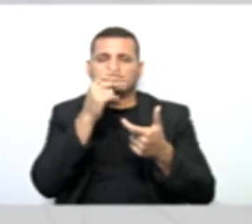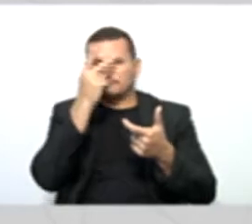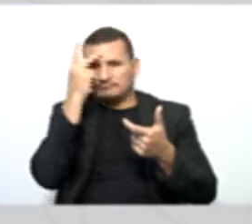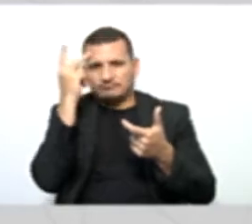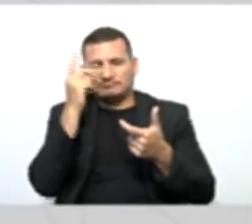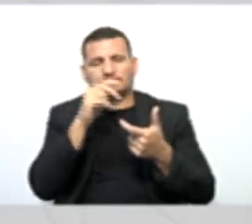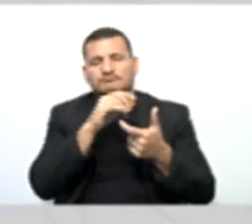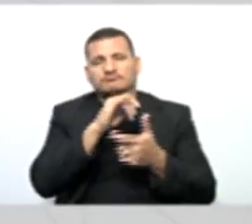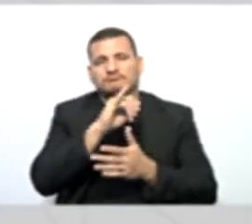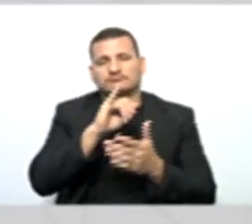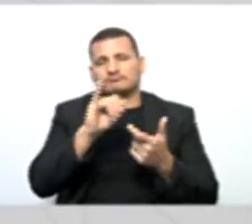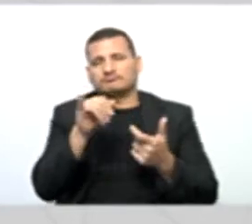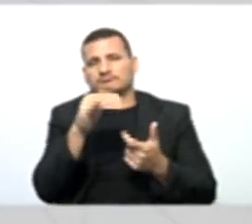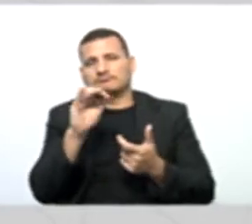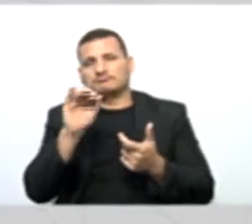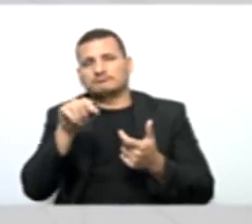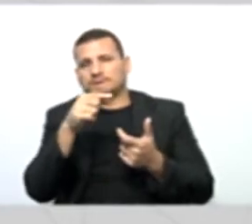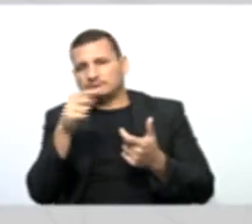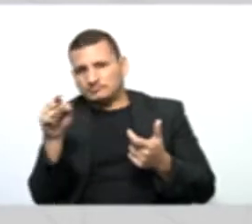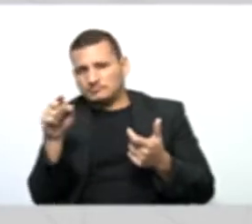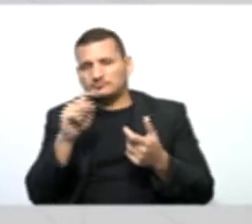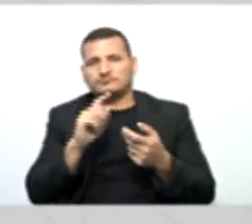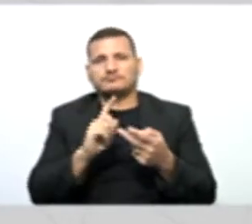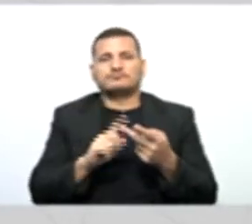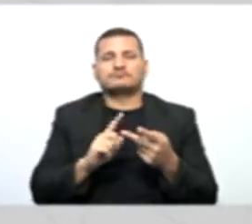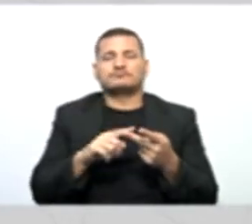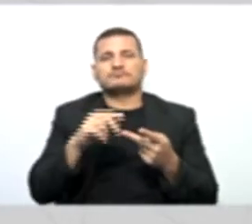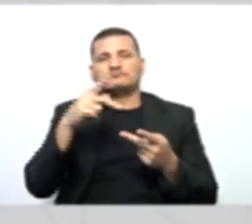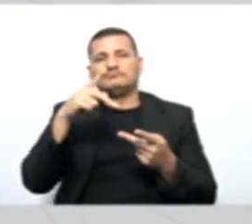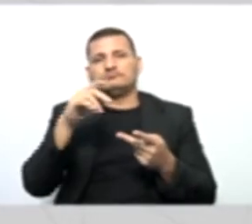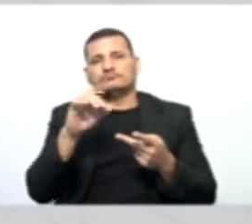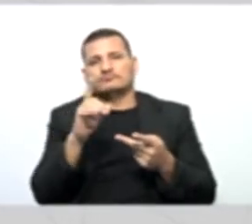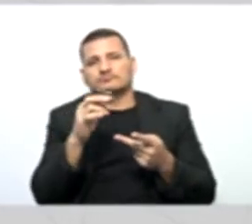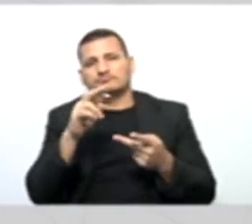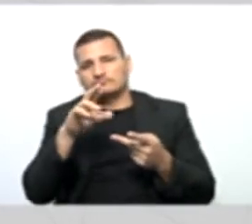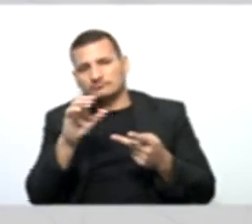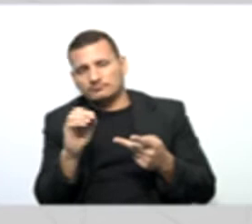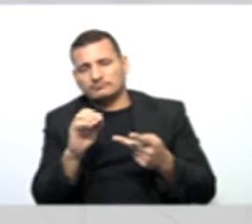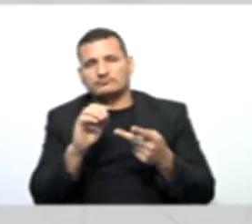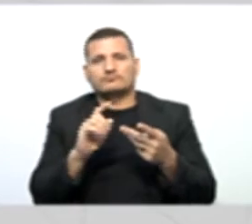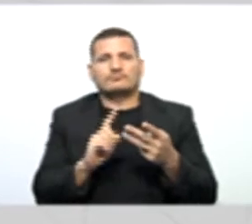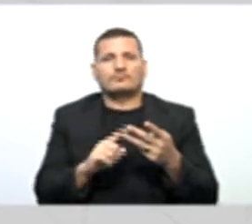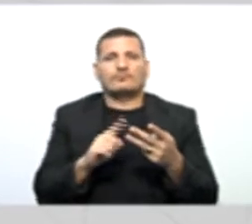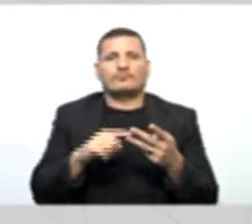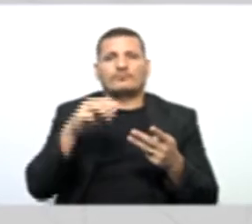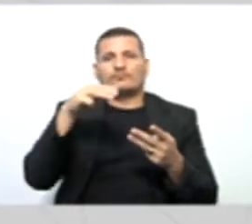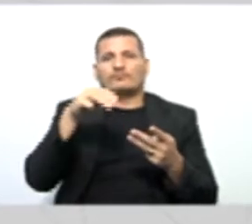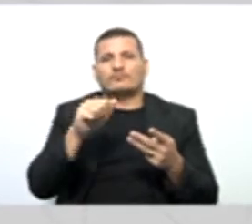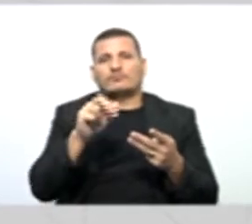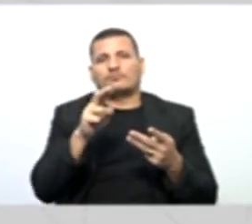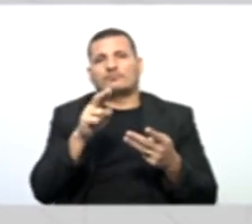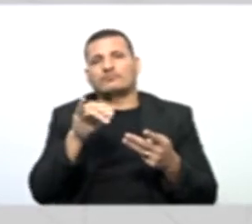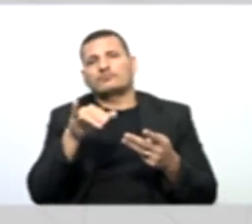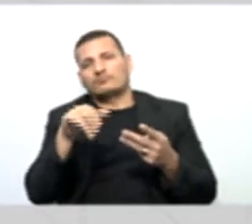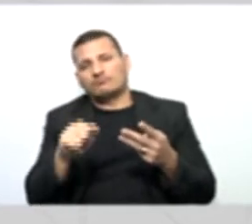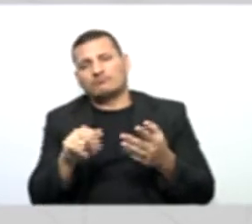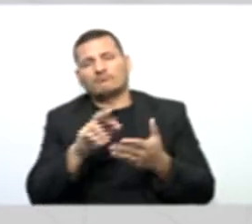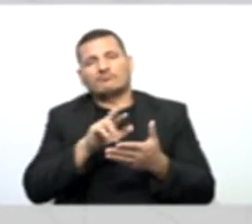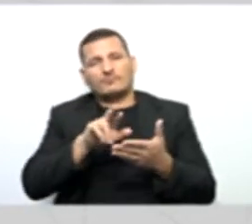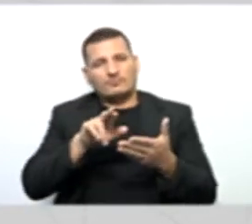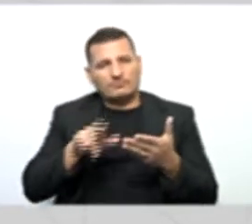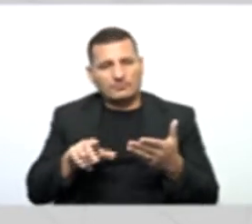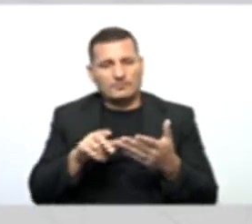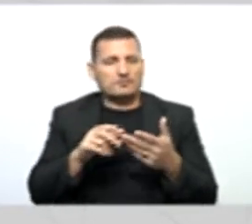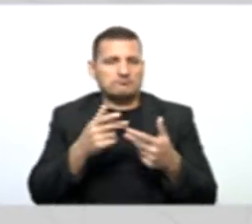chamada João, um objeto pessoa chamado Pedro, um objeto pessoa chamado Maria, e assim por diante.